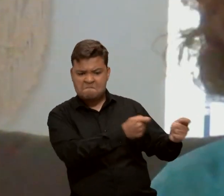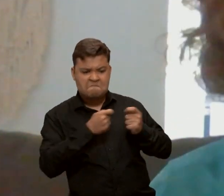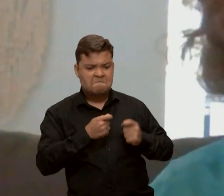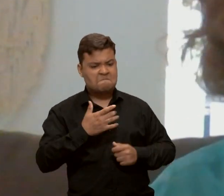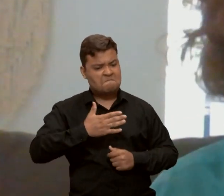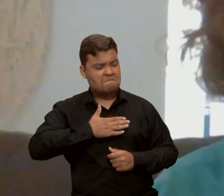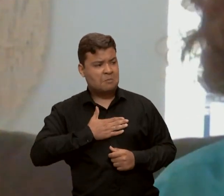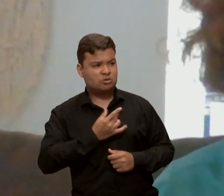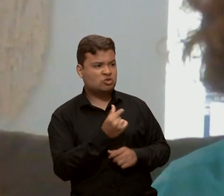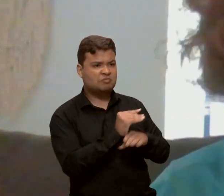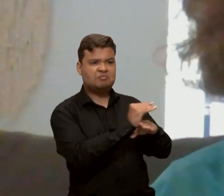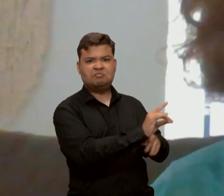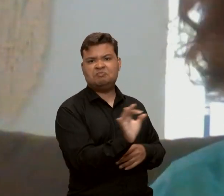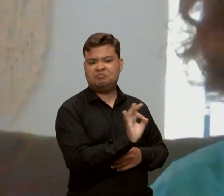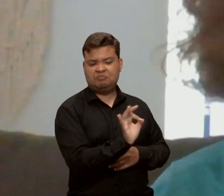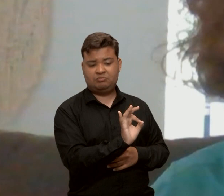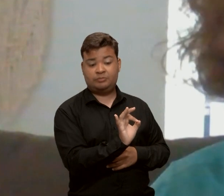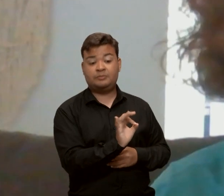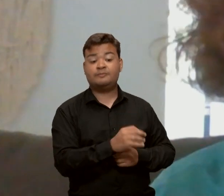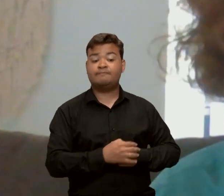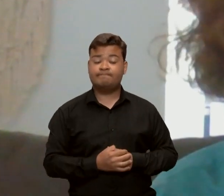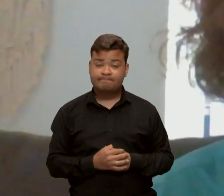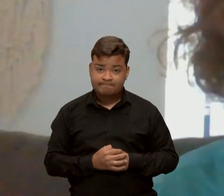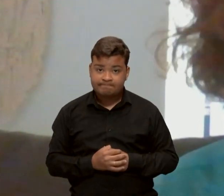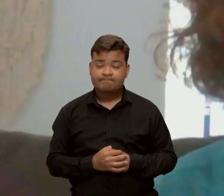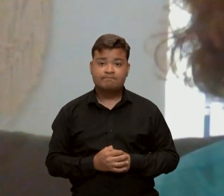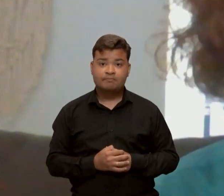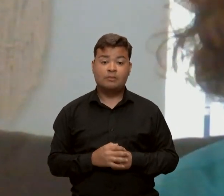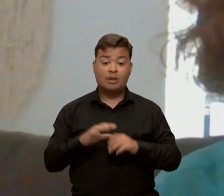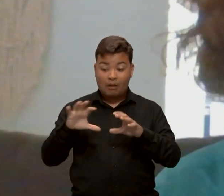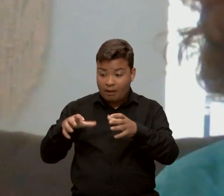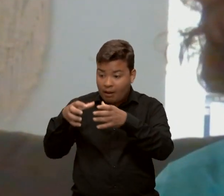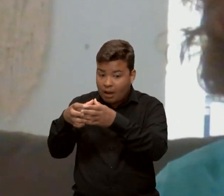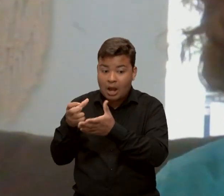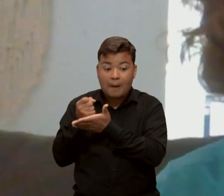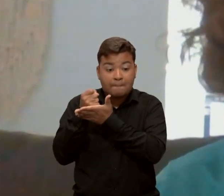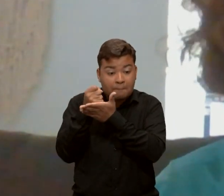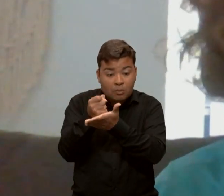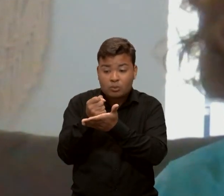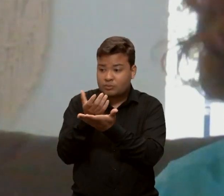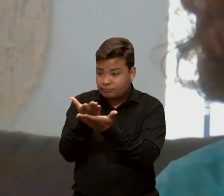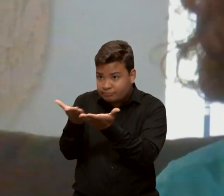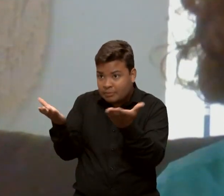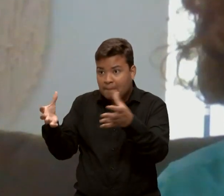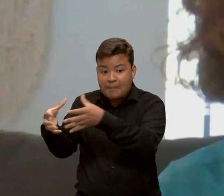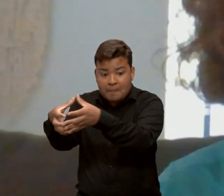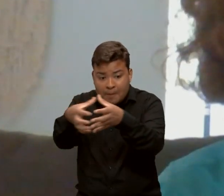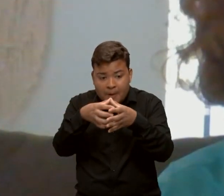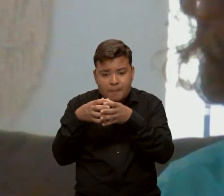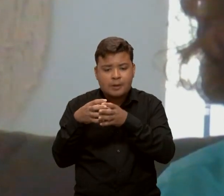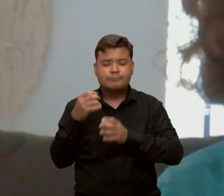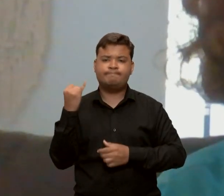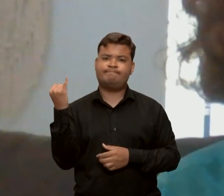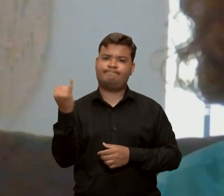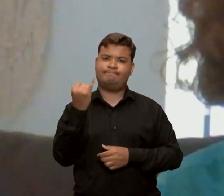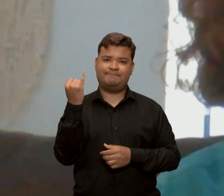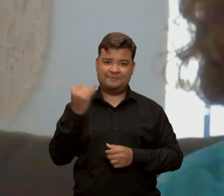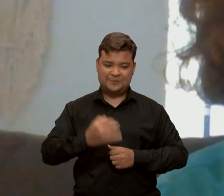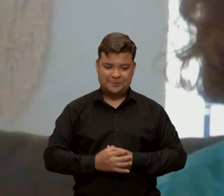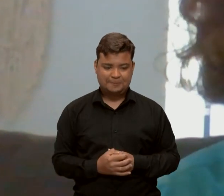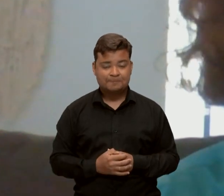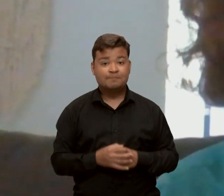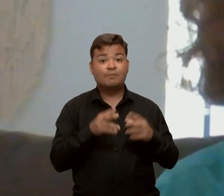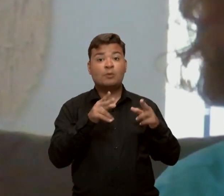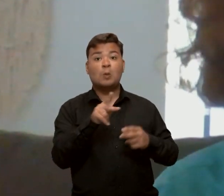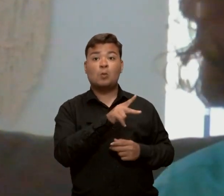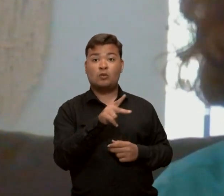violência. Então, essas redes de apoio, elas são muito bem-vindas, como a professora Miriam falou, né? Muitas vezes